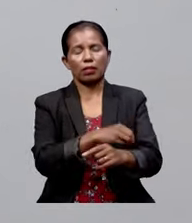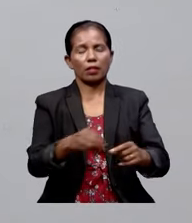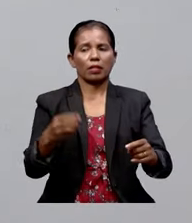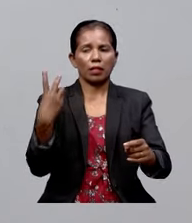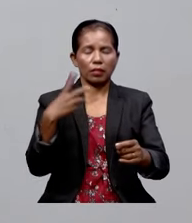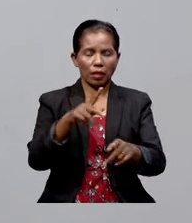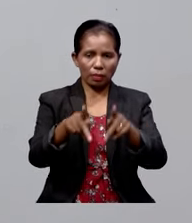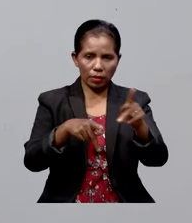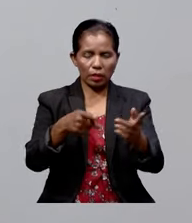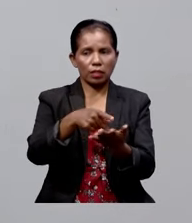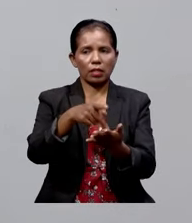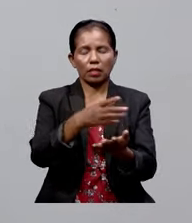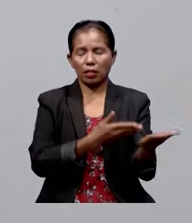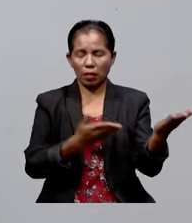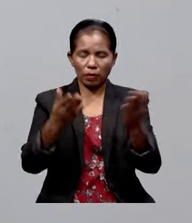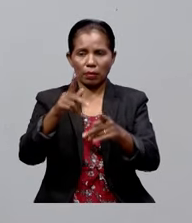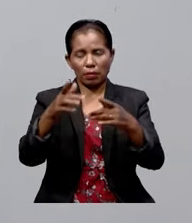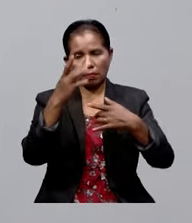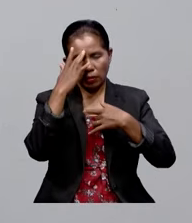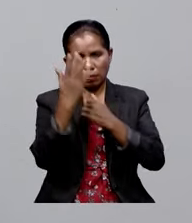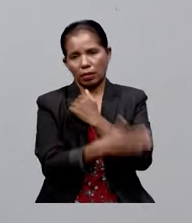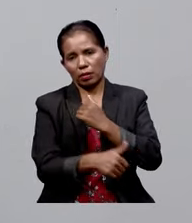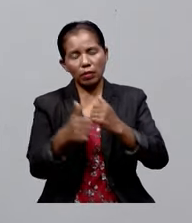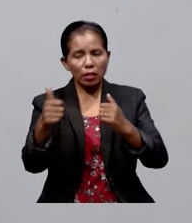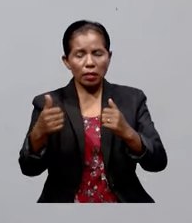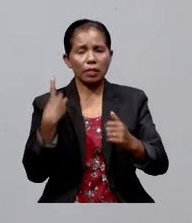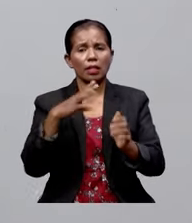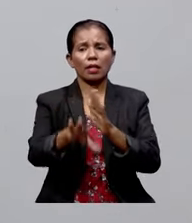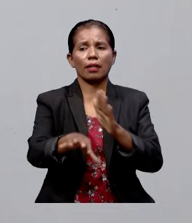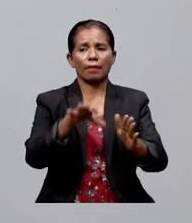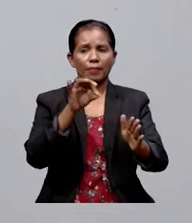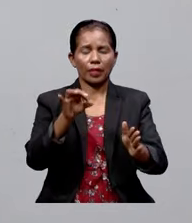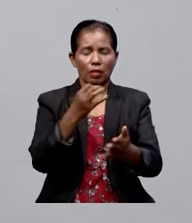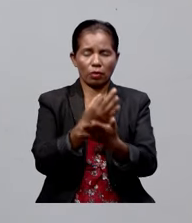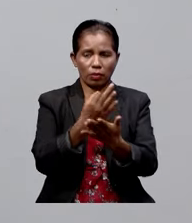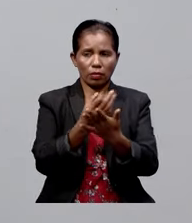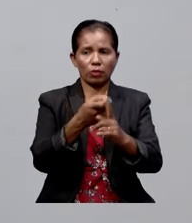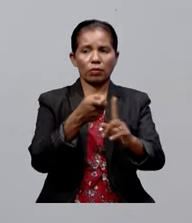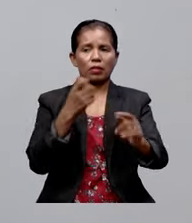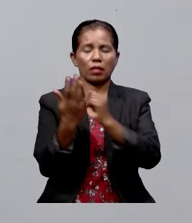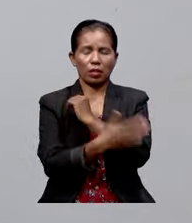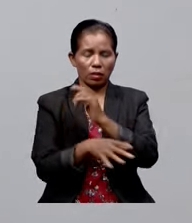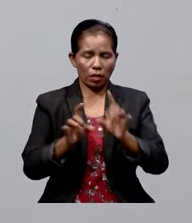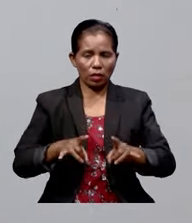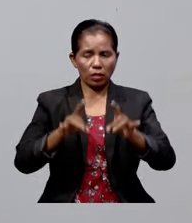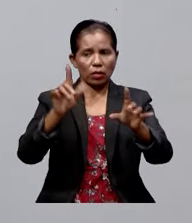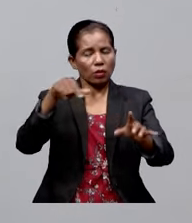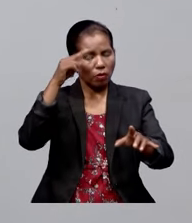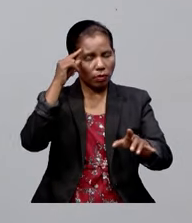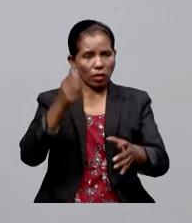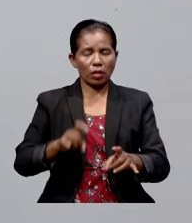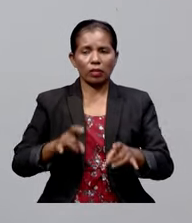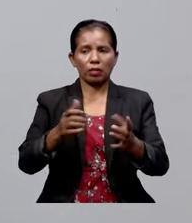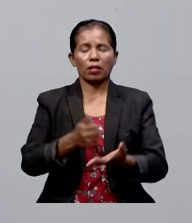barra paciência, no meio da tua encaminha para ali. Vamos, e te retém direct basic support, o Sinação Austrália, o governo Austrália, mesmo apoio e